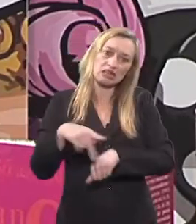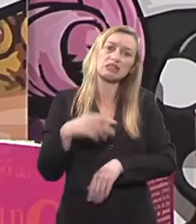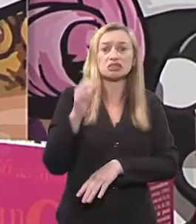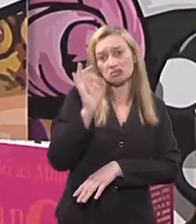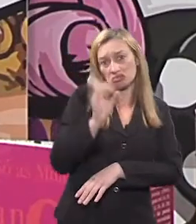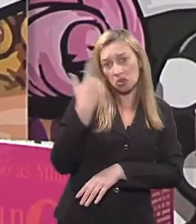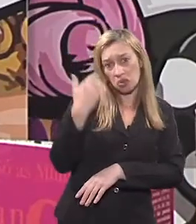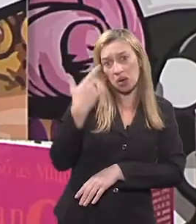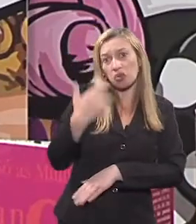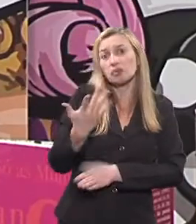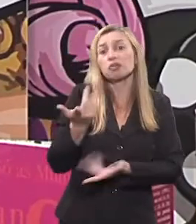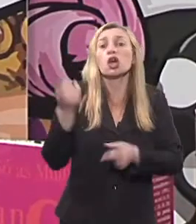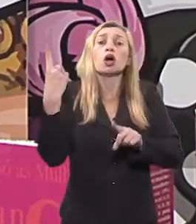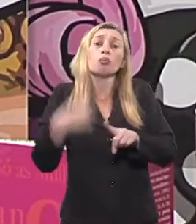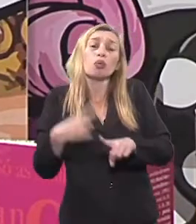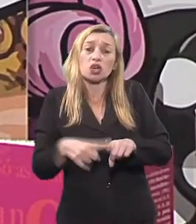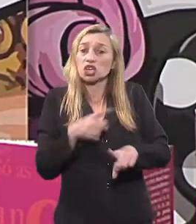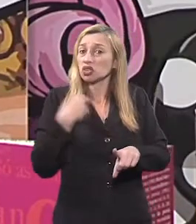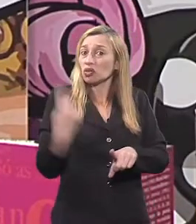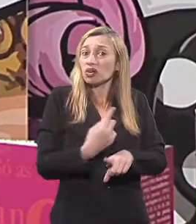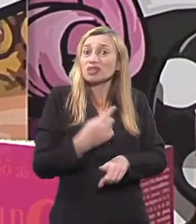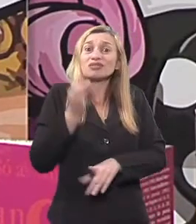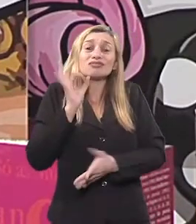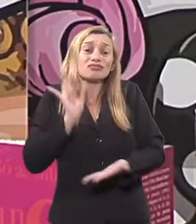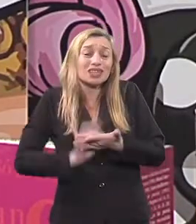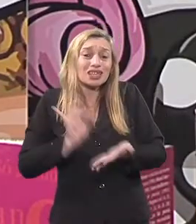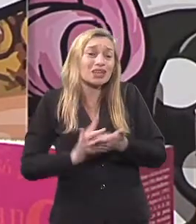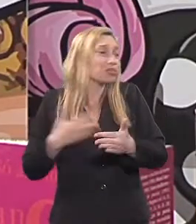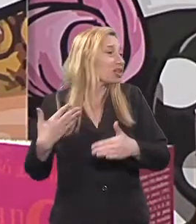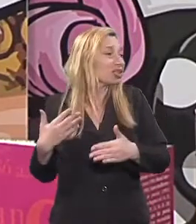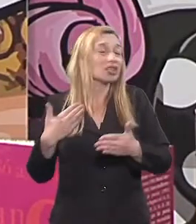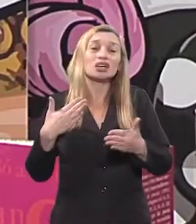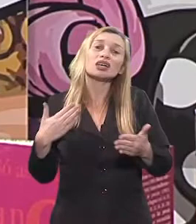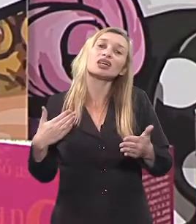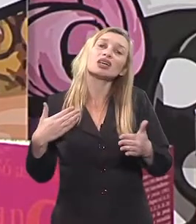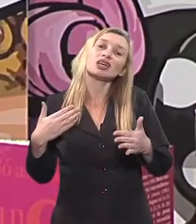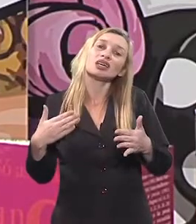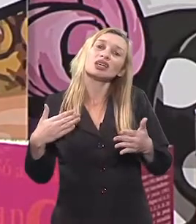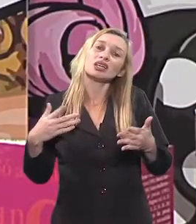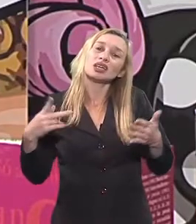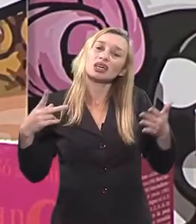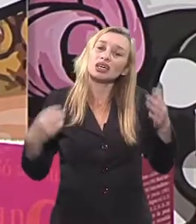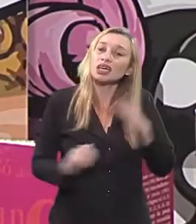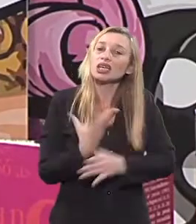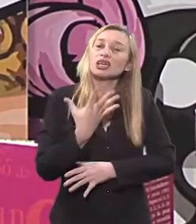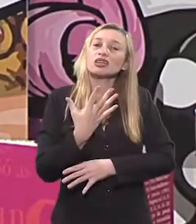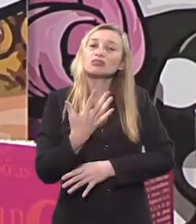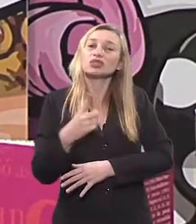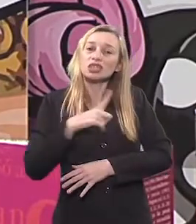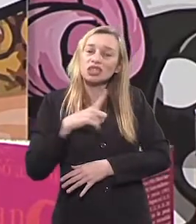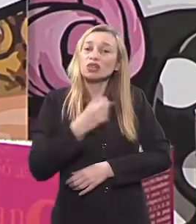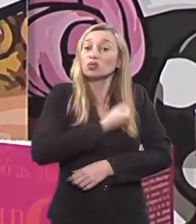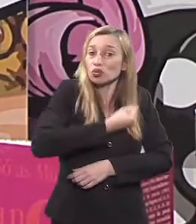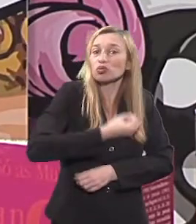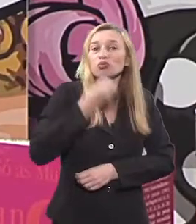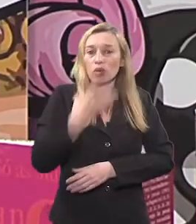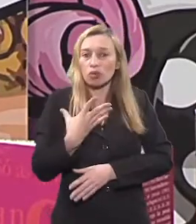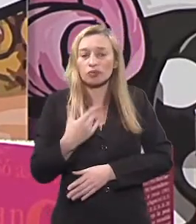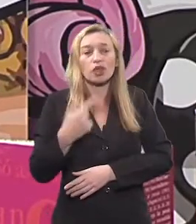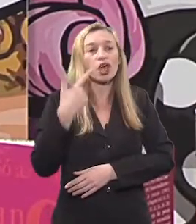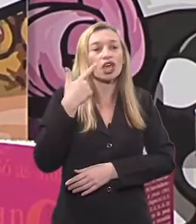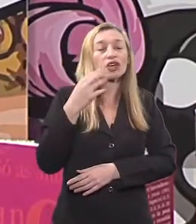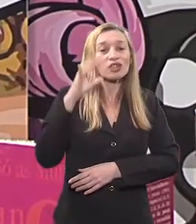fato, porque a gente finalmente surge e existe uma demanda. O que é interessante é isso, sabe,